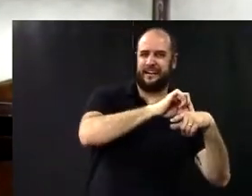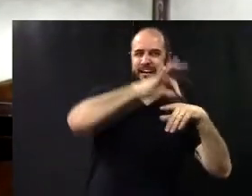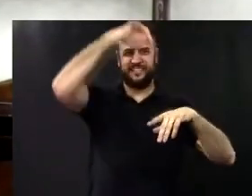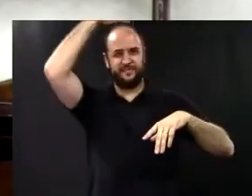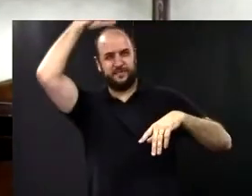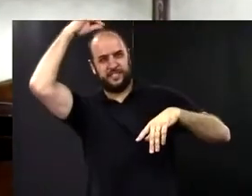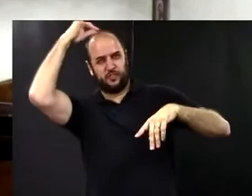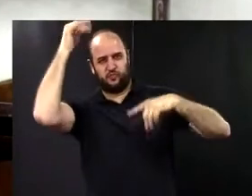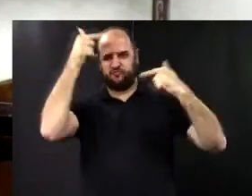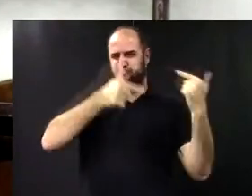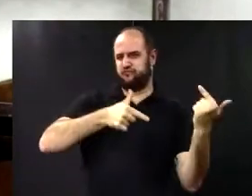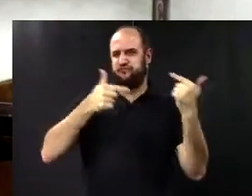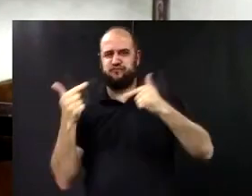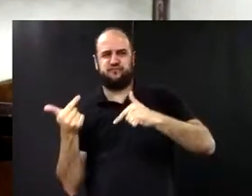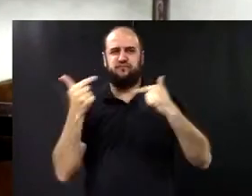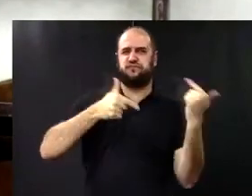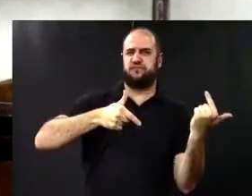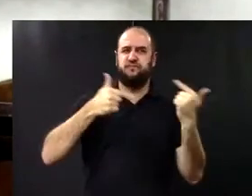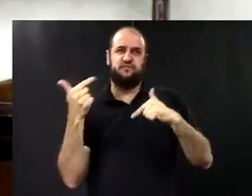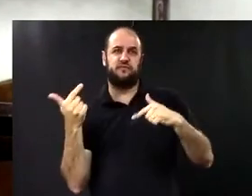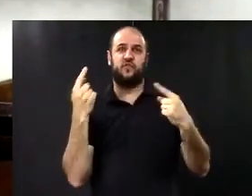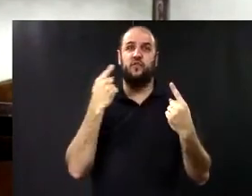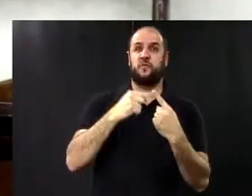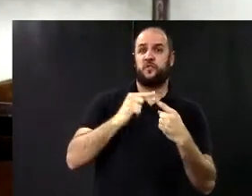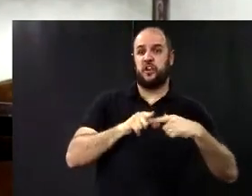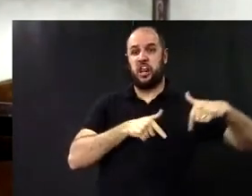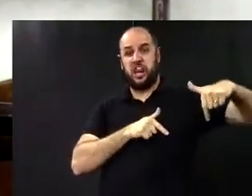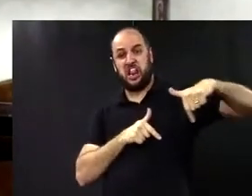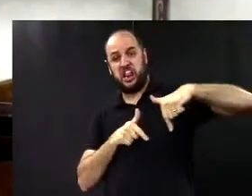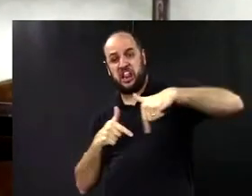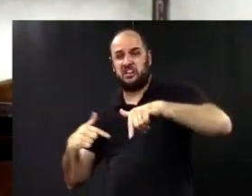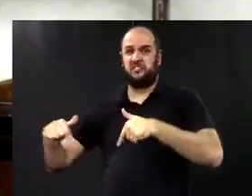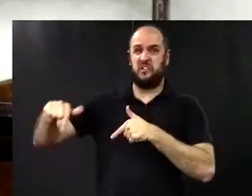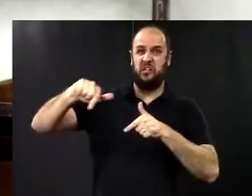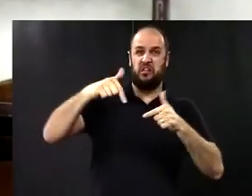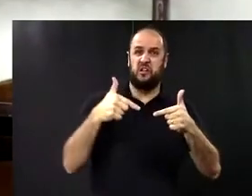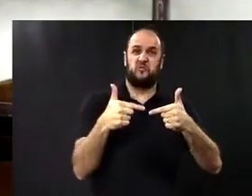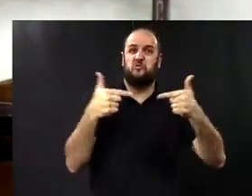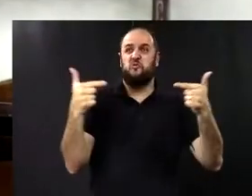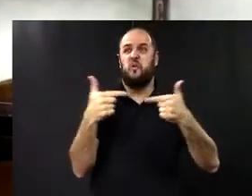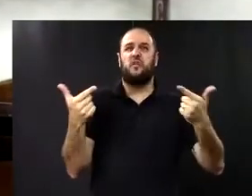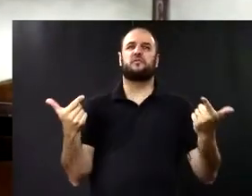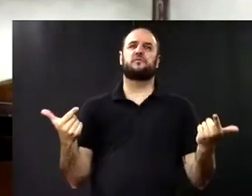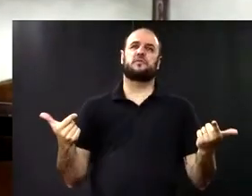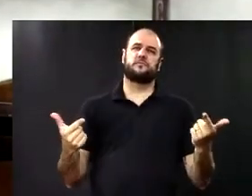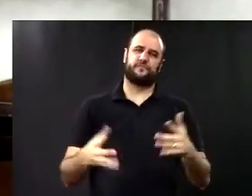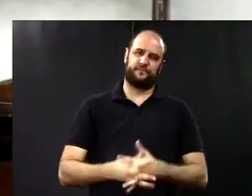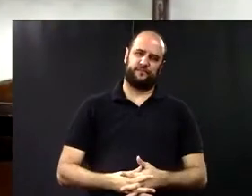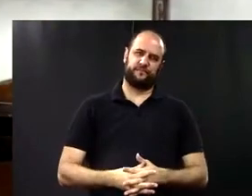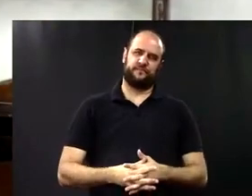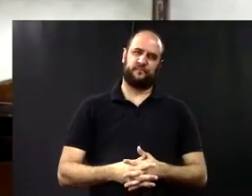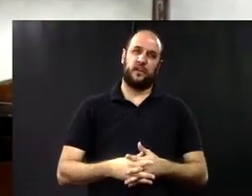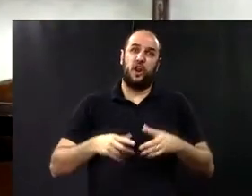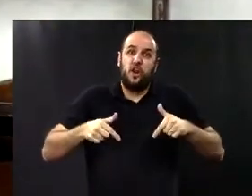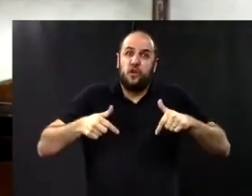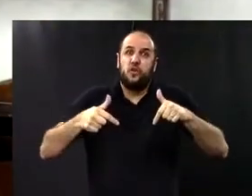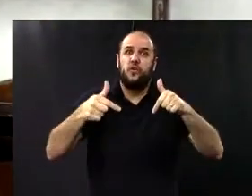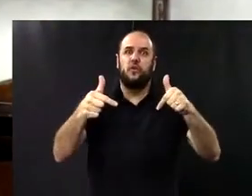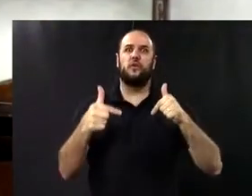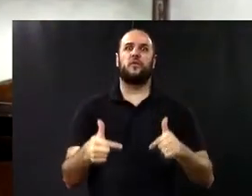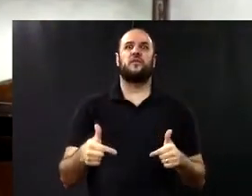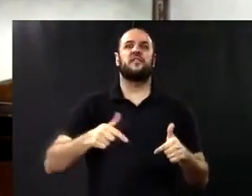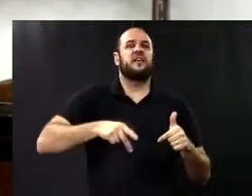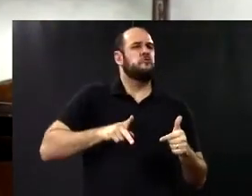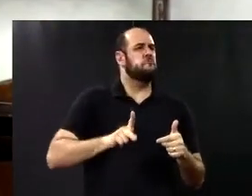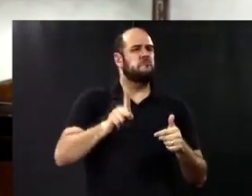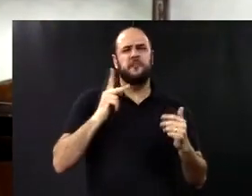espírito, porque a carne milita contra o espírito, que são opostos entre si. Então essa luta é contínua na vida